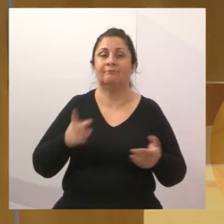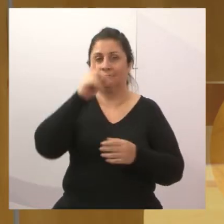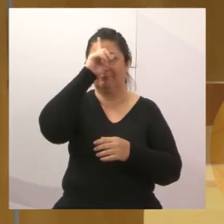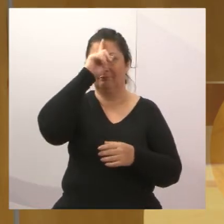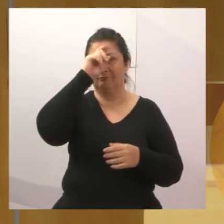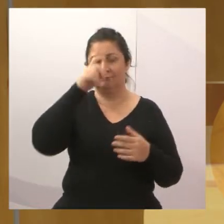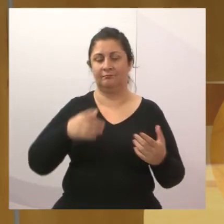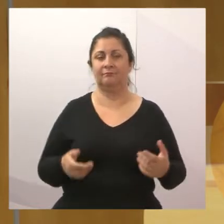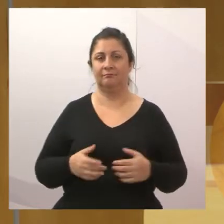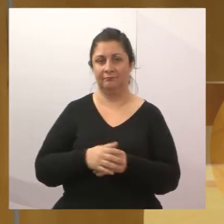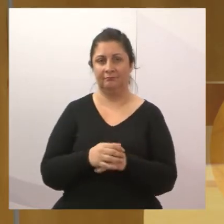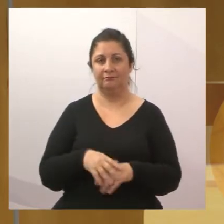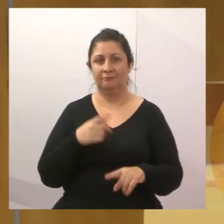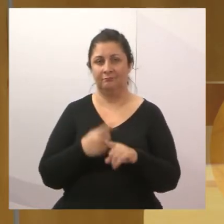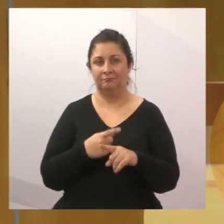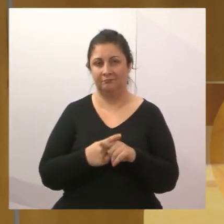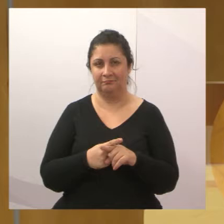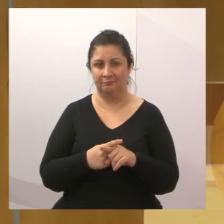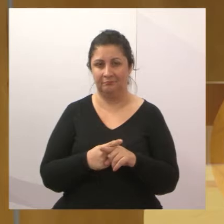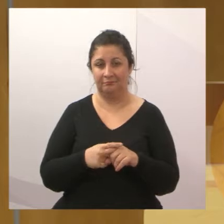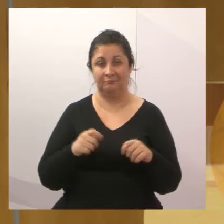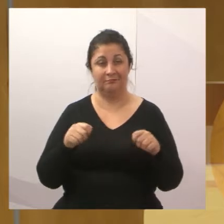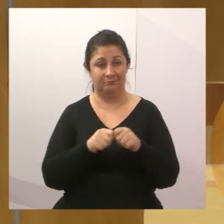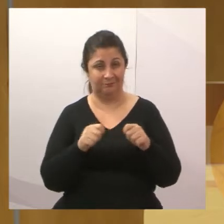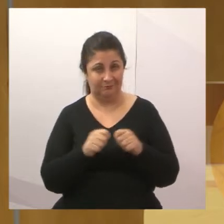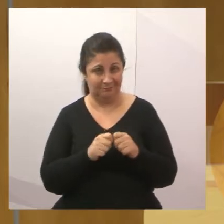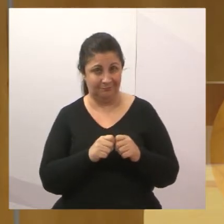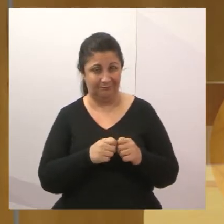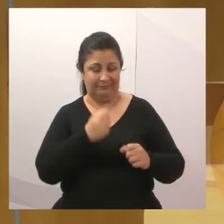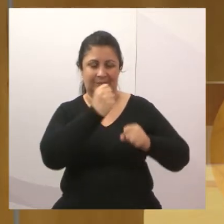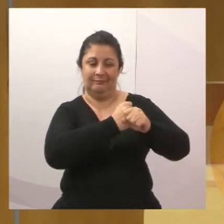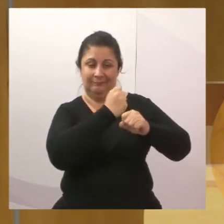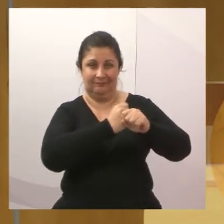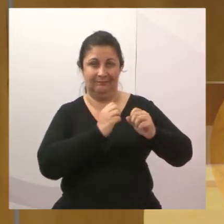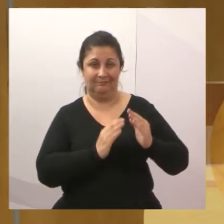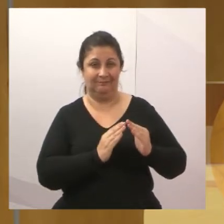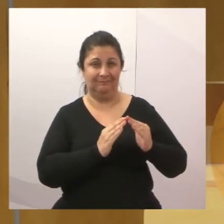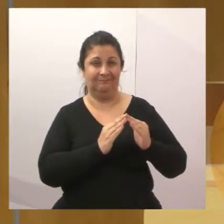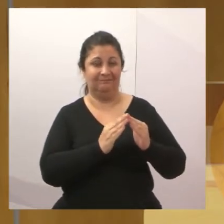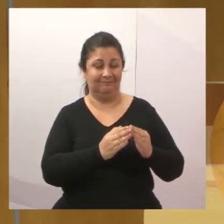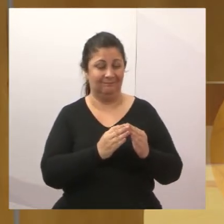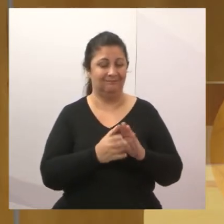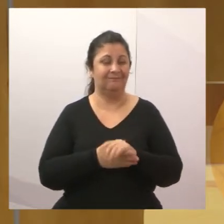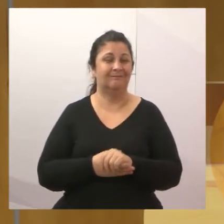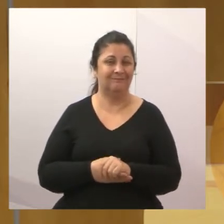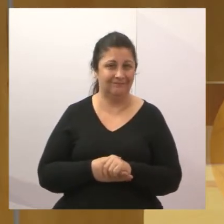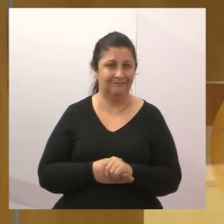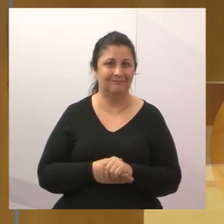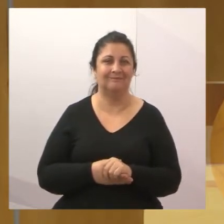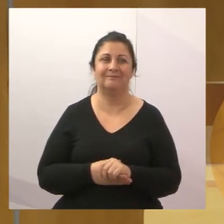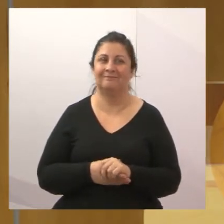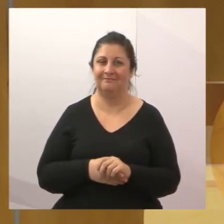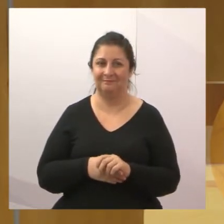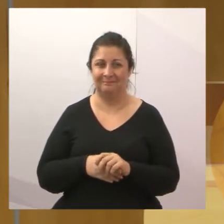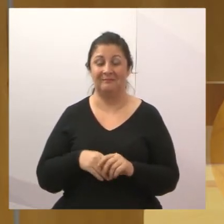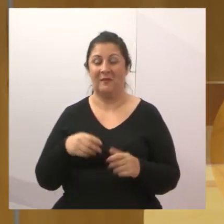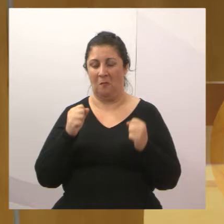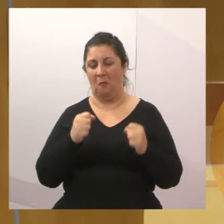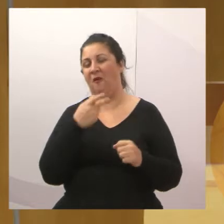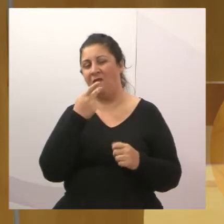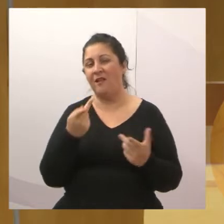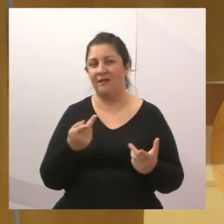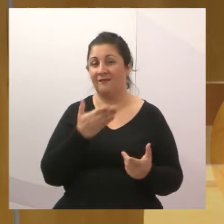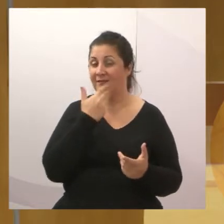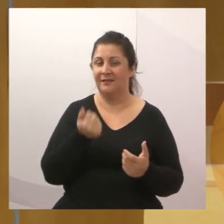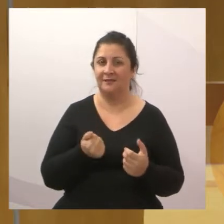Jacareí? Porque fazer equipamento público, falar em construção, alvenaria, não é difícil.